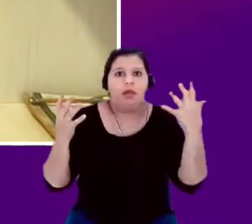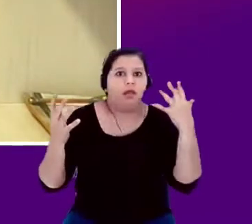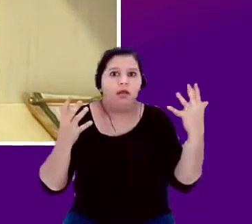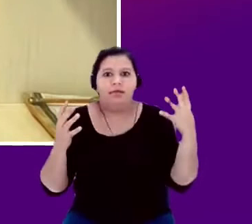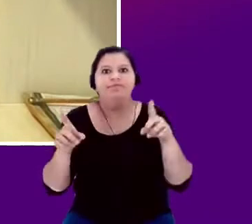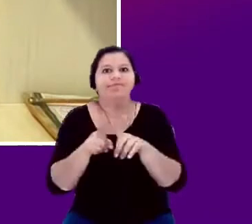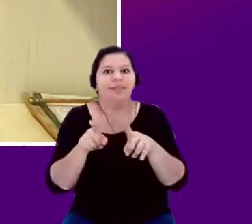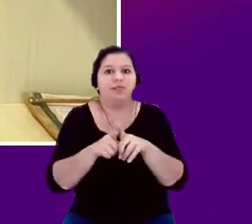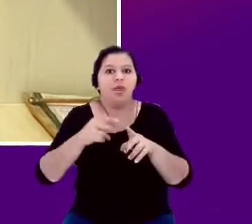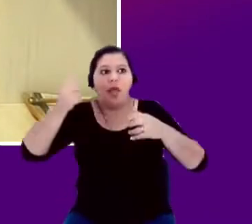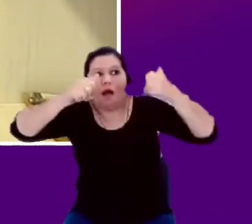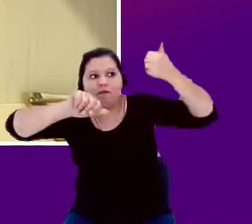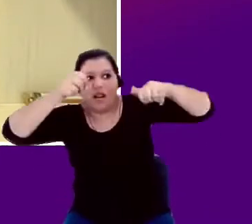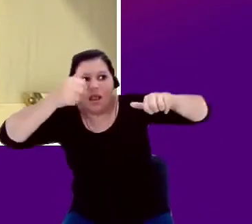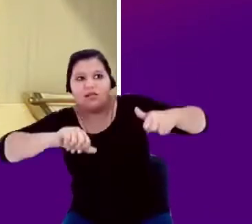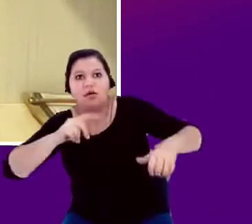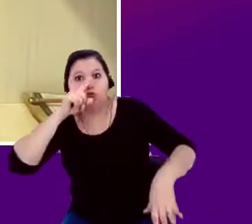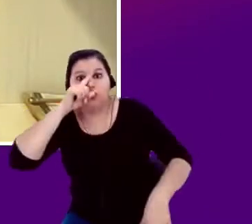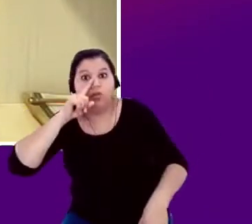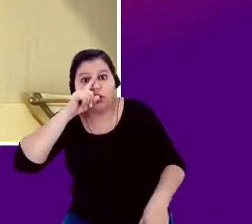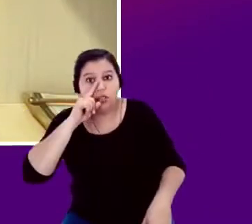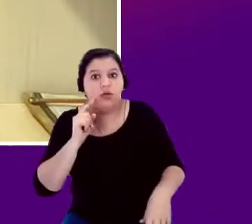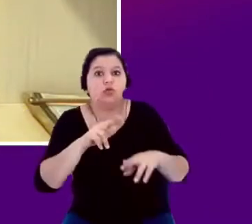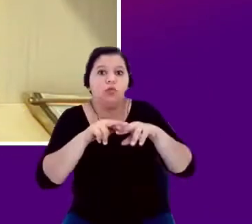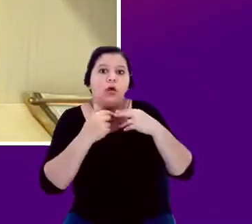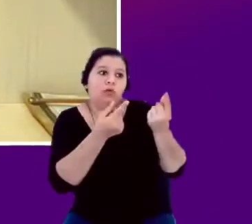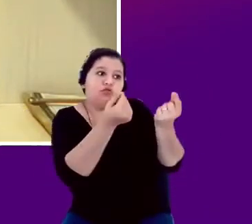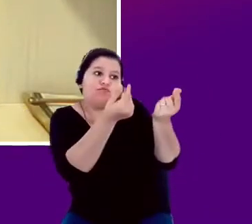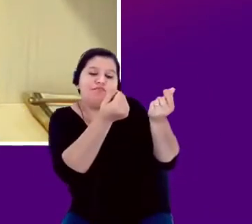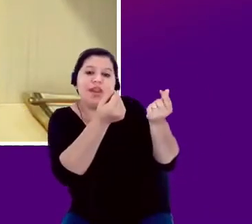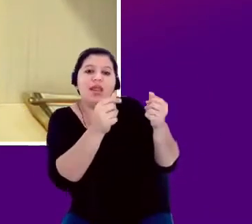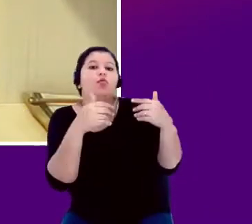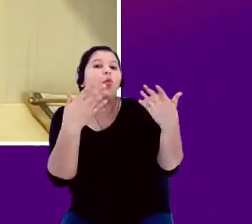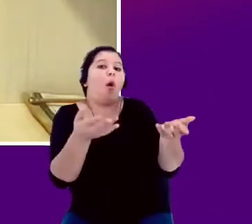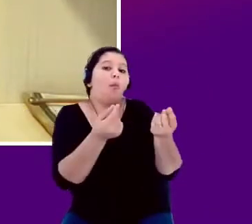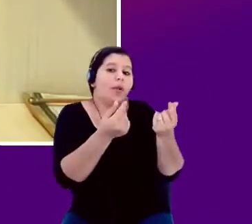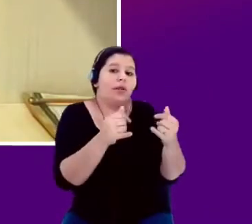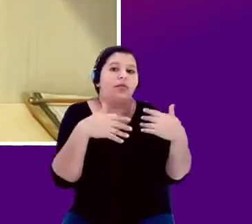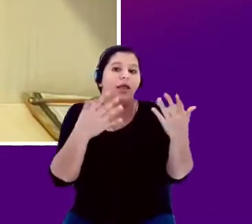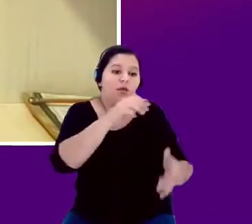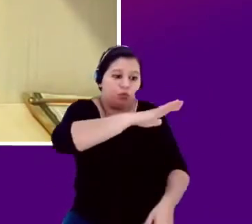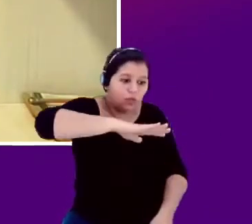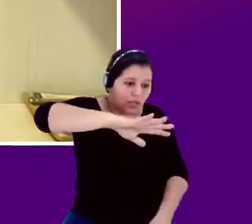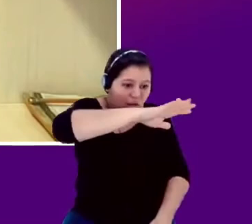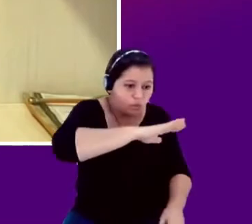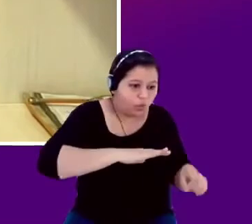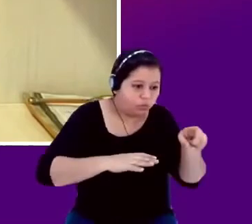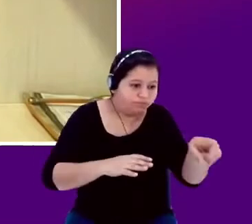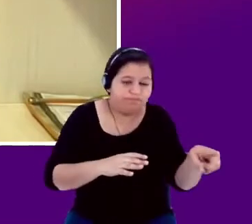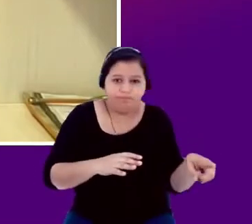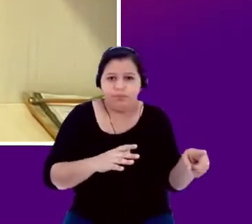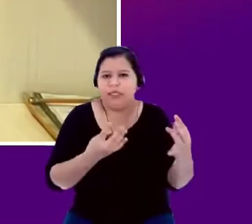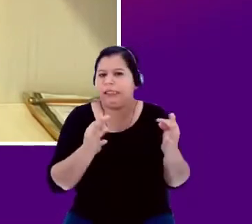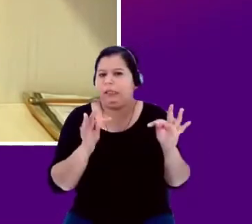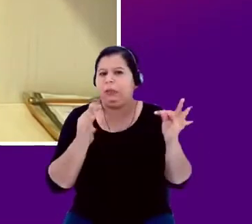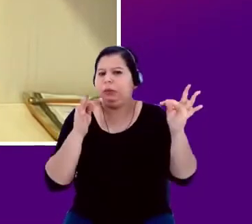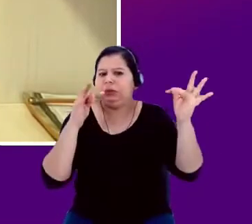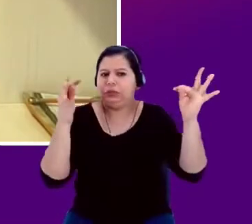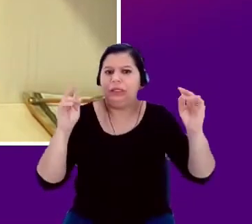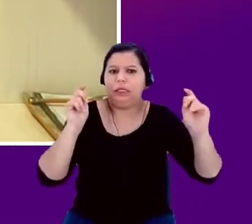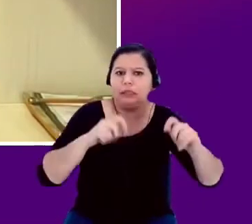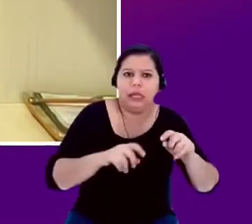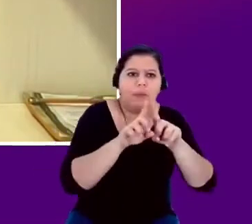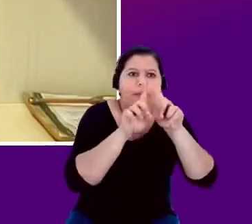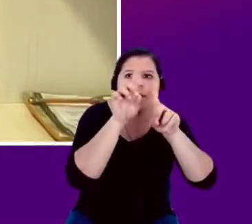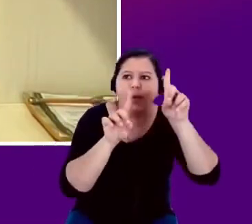na avaliação de riscos para fins de precificação. E aí a gente vê um setor muito intensivo em tecnologias que permitem fazer inferências